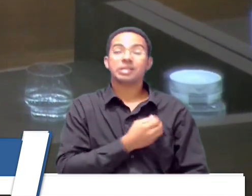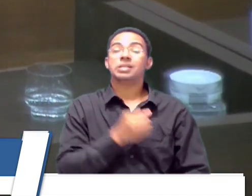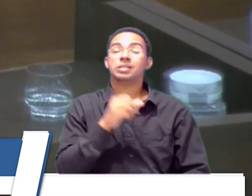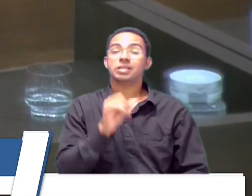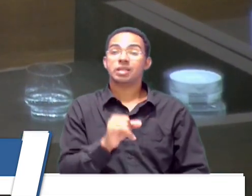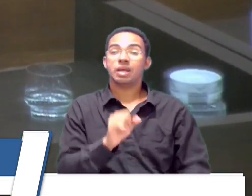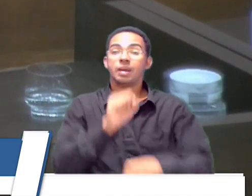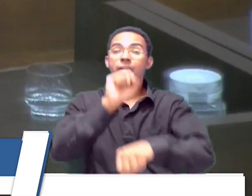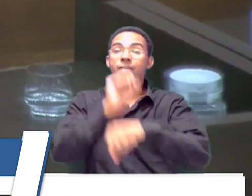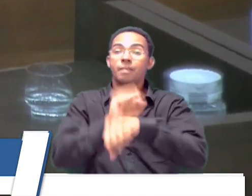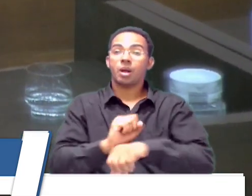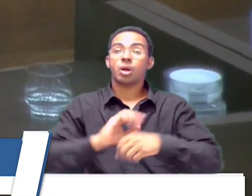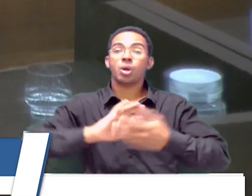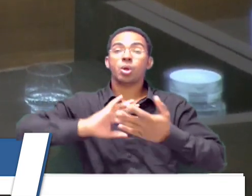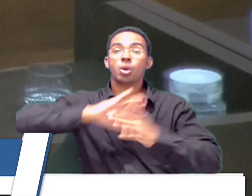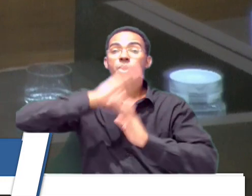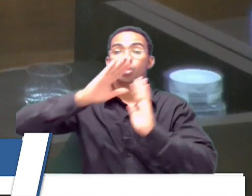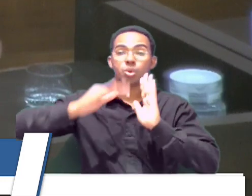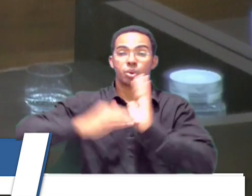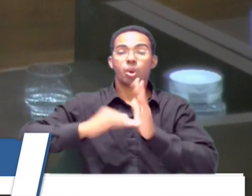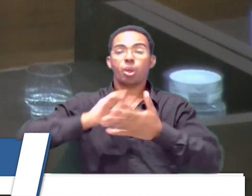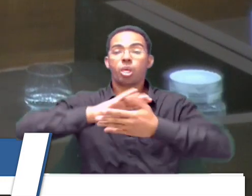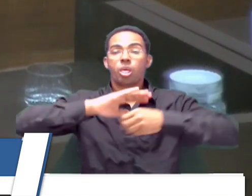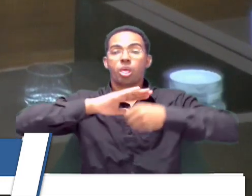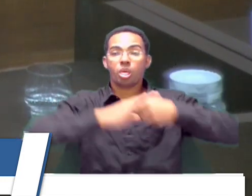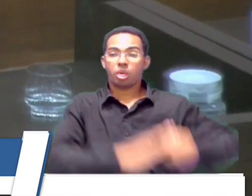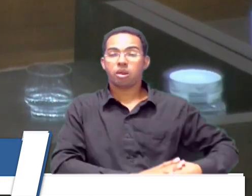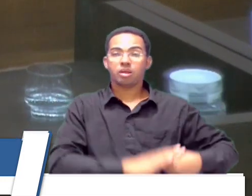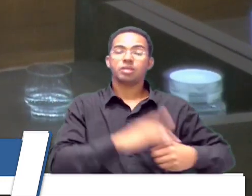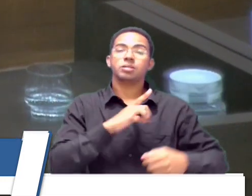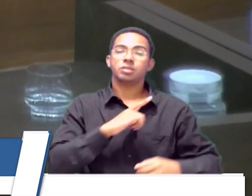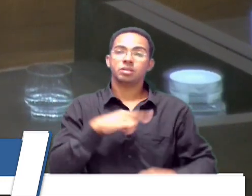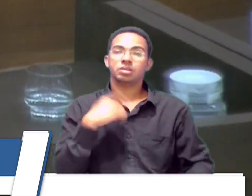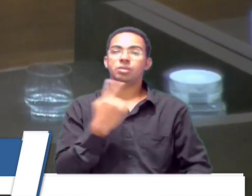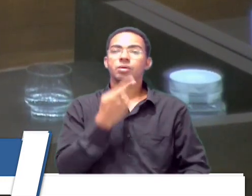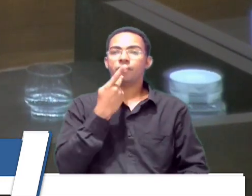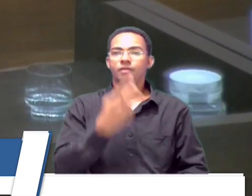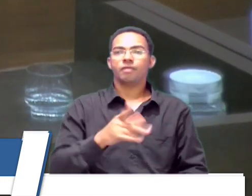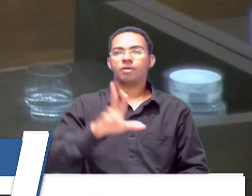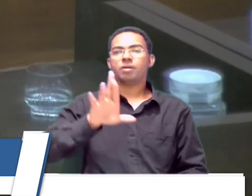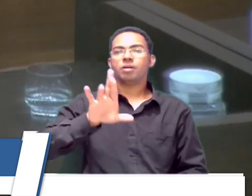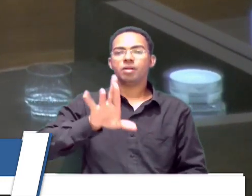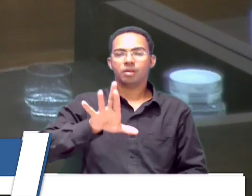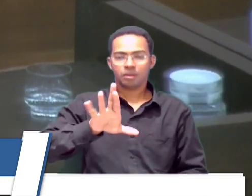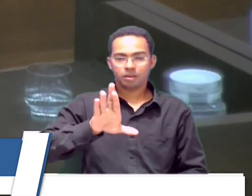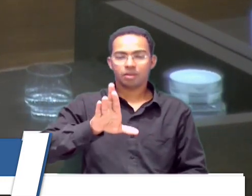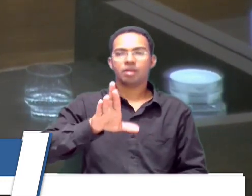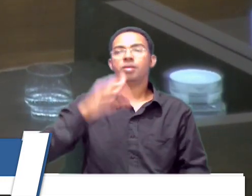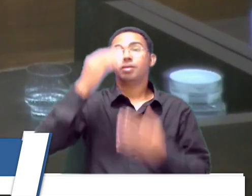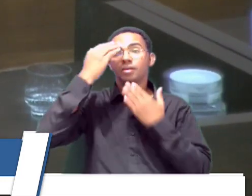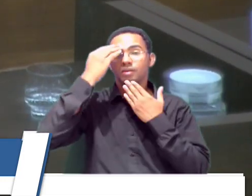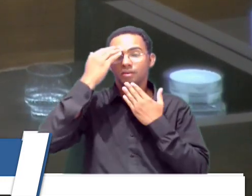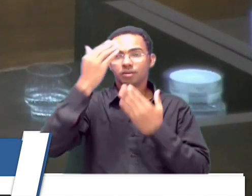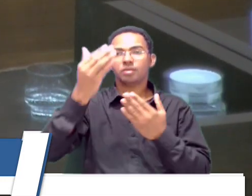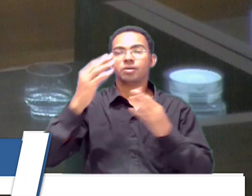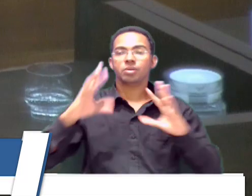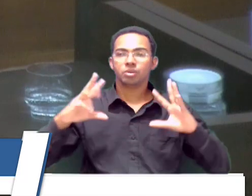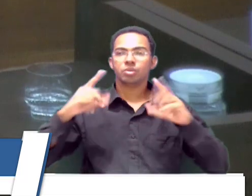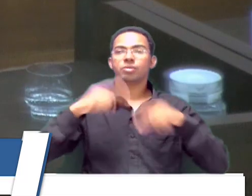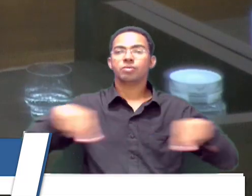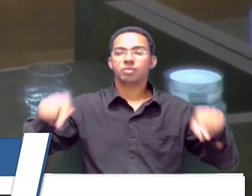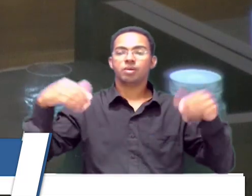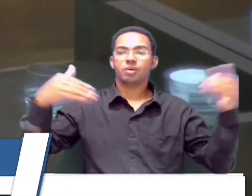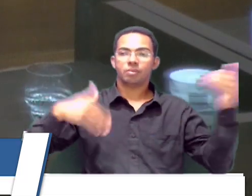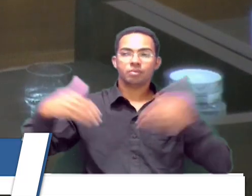lado todo o preconceito que existe quando a gente fala de cannabis medicinal. Obrigado a todo mundo que veio aqui,